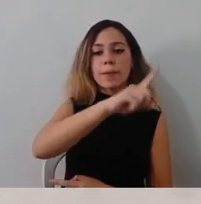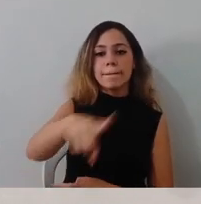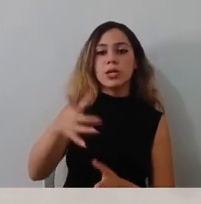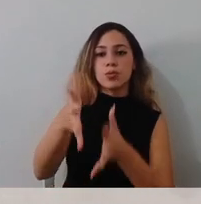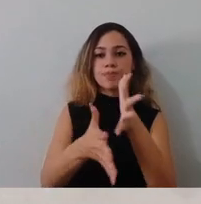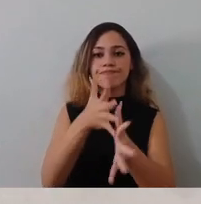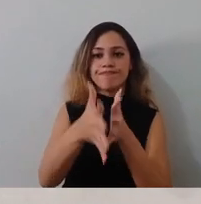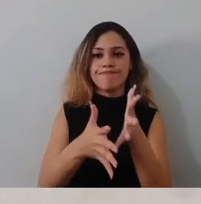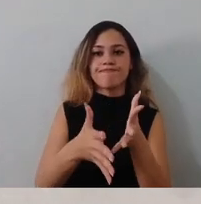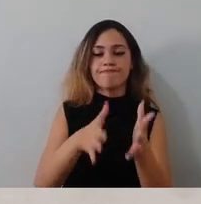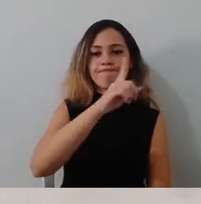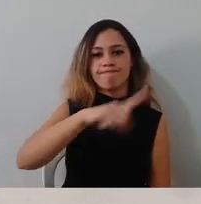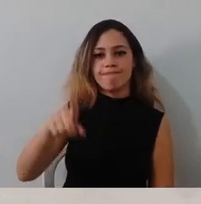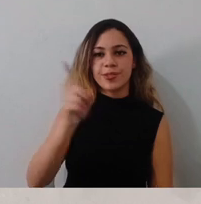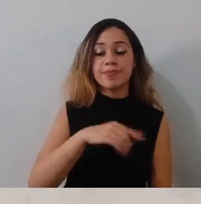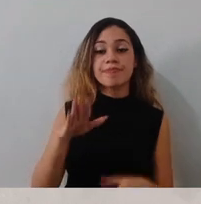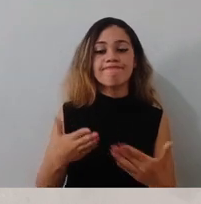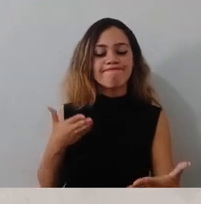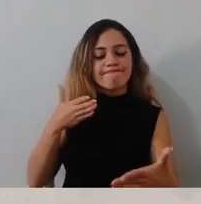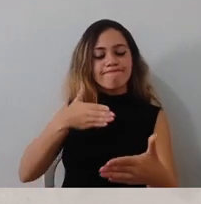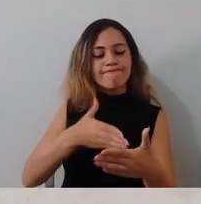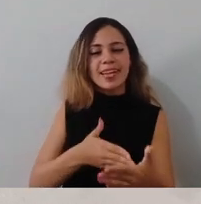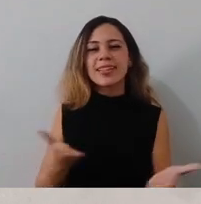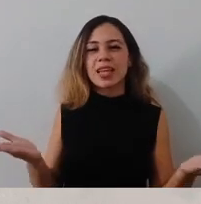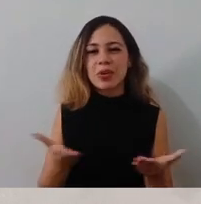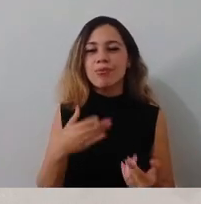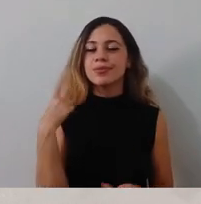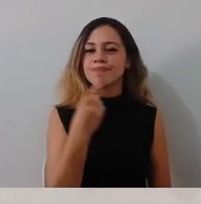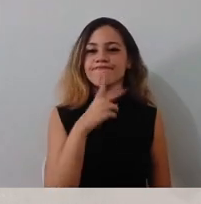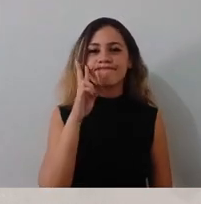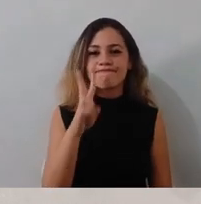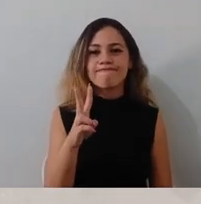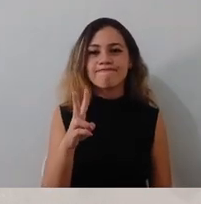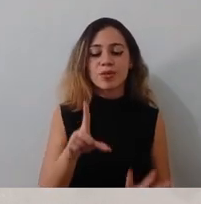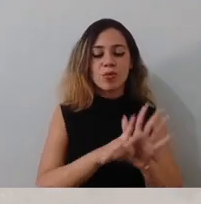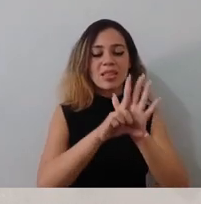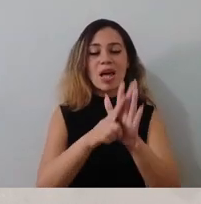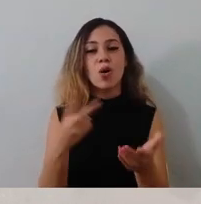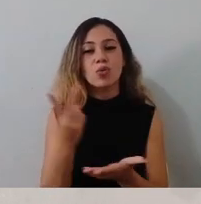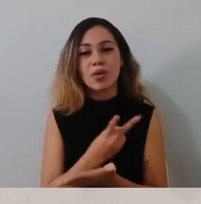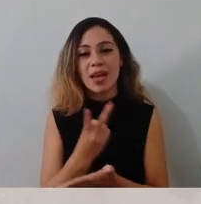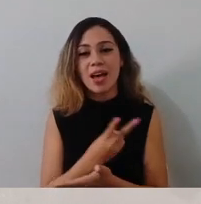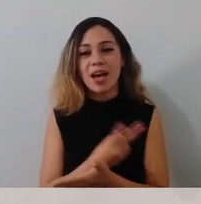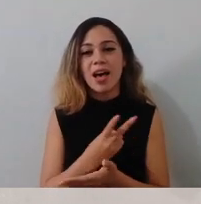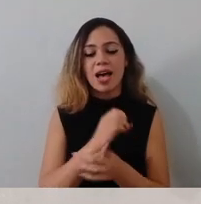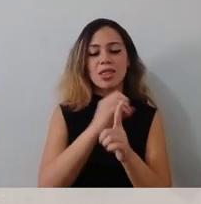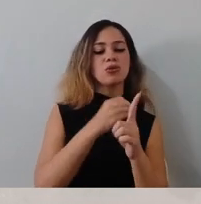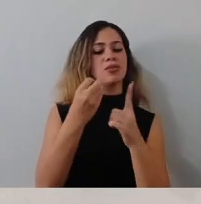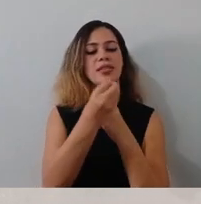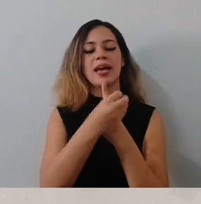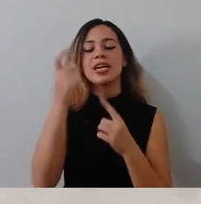uso da língua de sinais. Então, até hoje nós vemos isso, Milva, diagnósticos errados, a